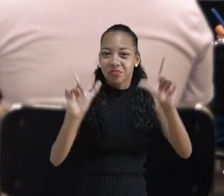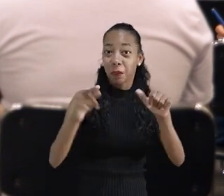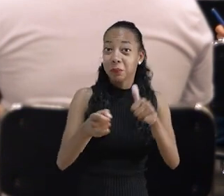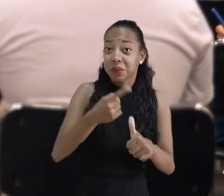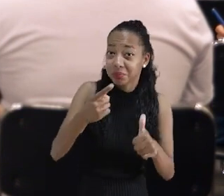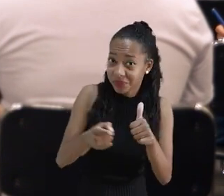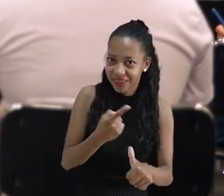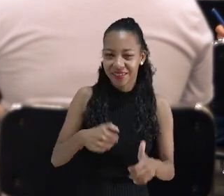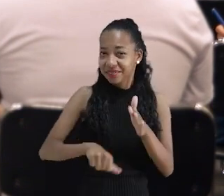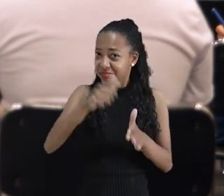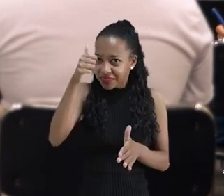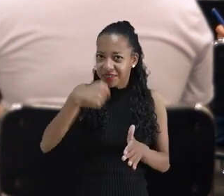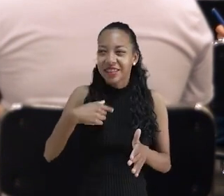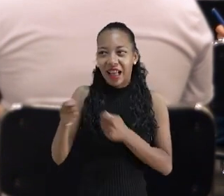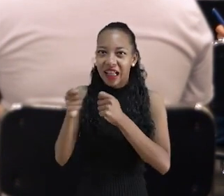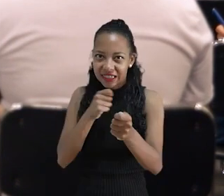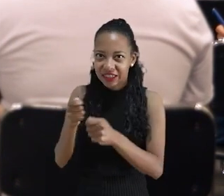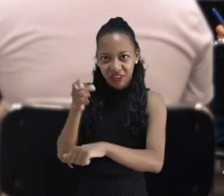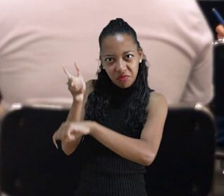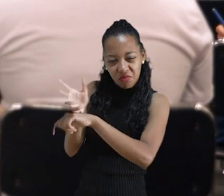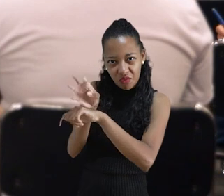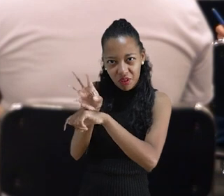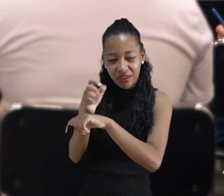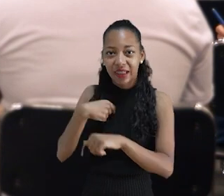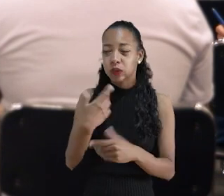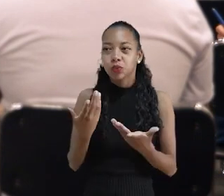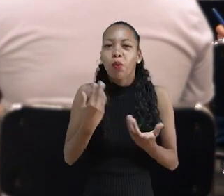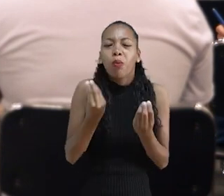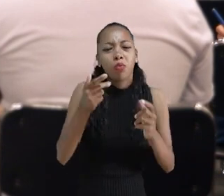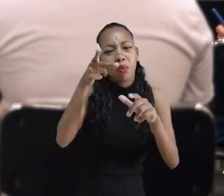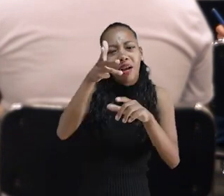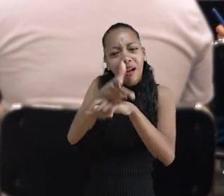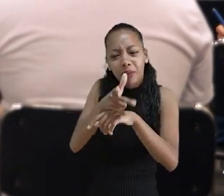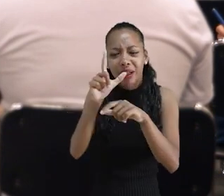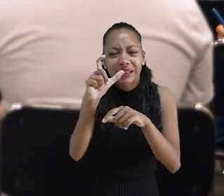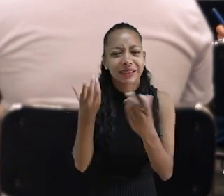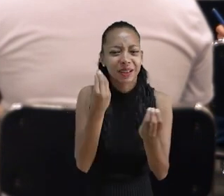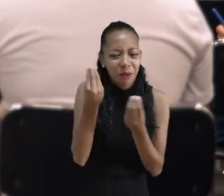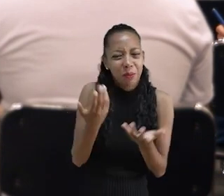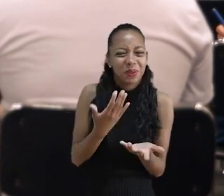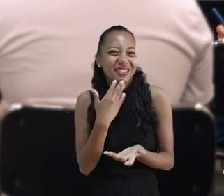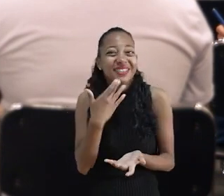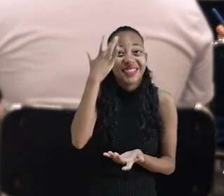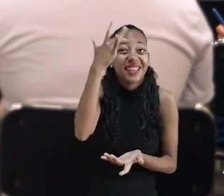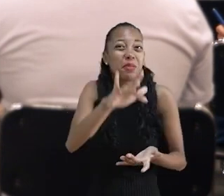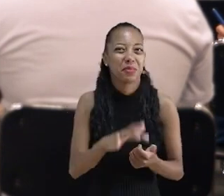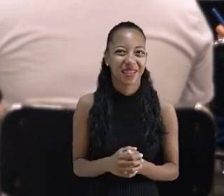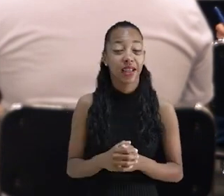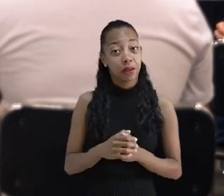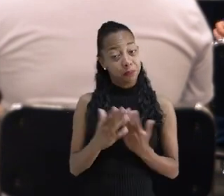entrevistado que foi um cineasta que inclusive é um cineasta que trabalha muito nessa coisa do ativismo né do cinema político que é o Carlos